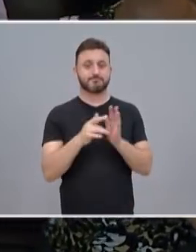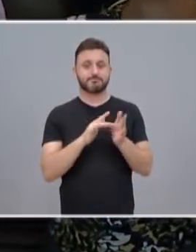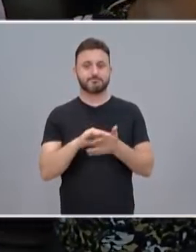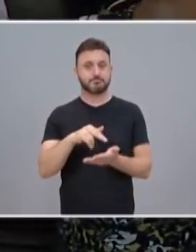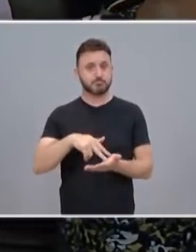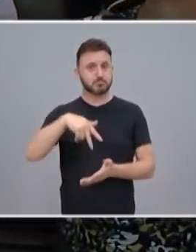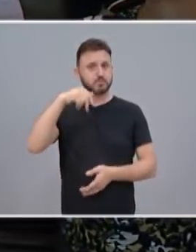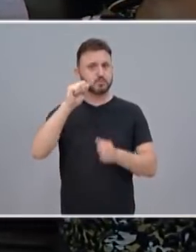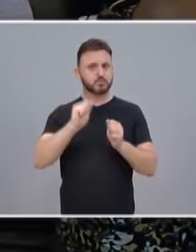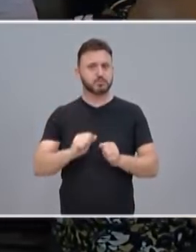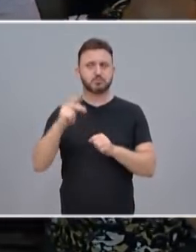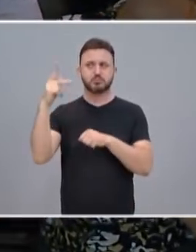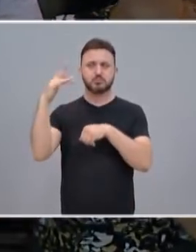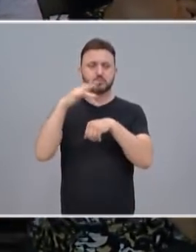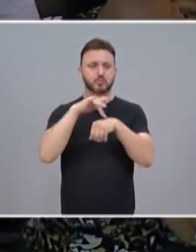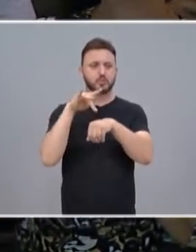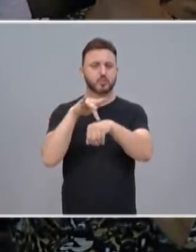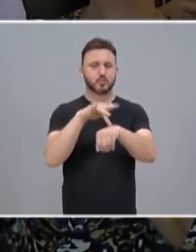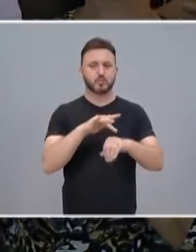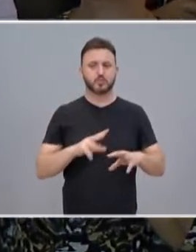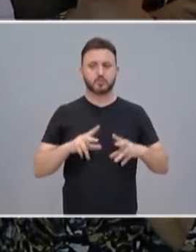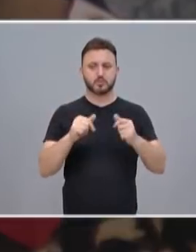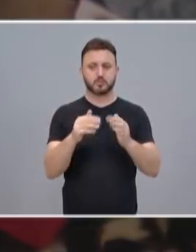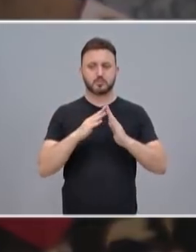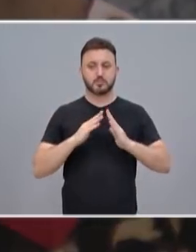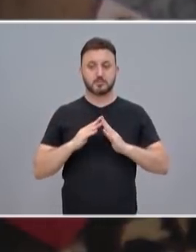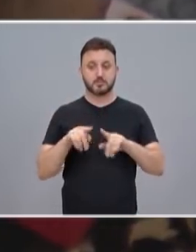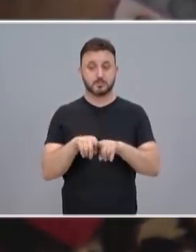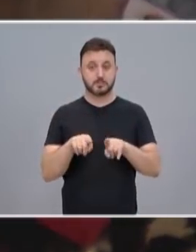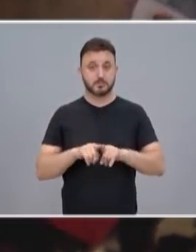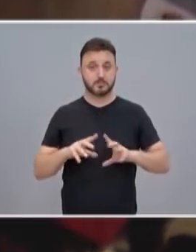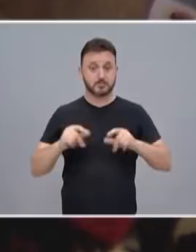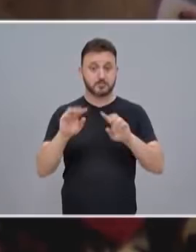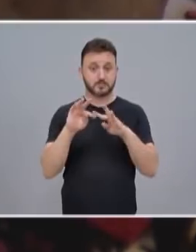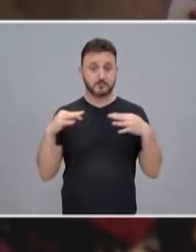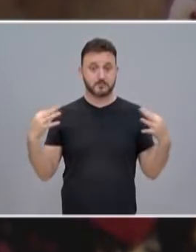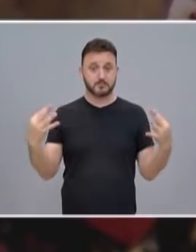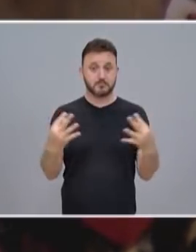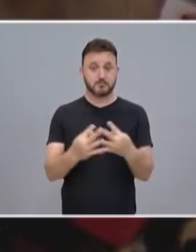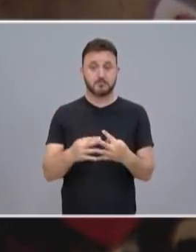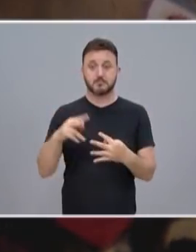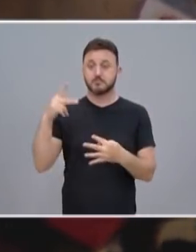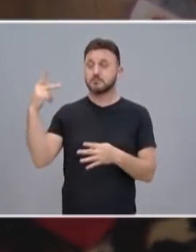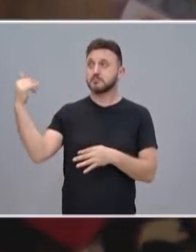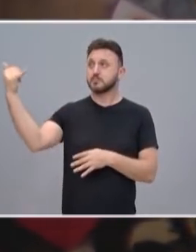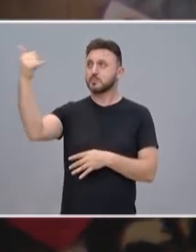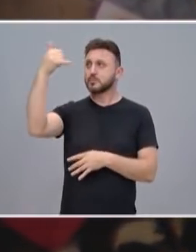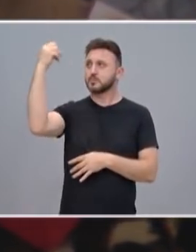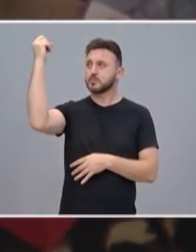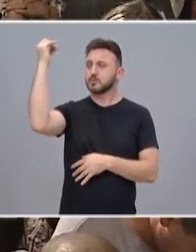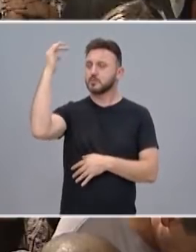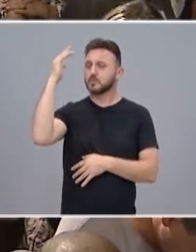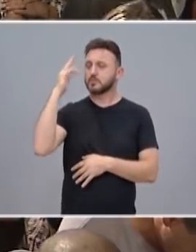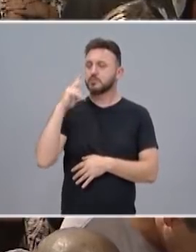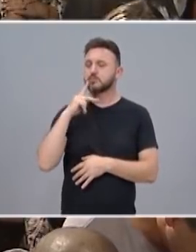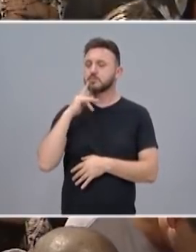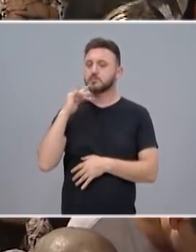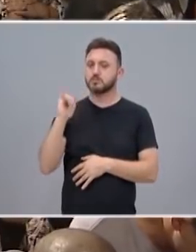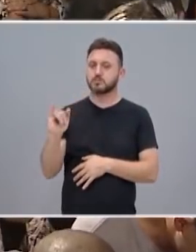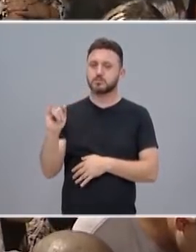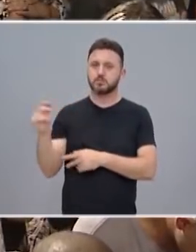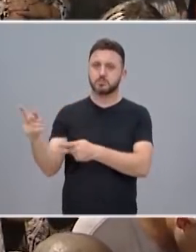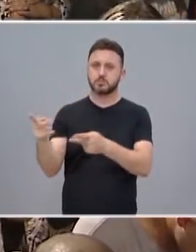Jesus, tocando em tantos lares, em tantas famílias, no poder da tua unção, no poder da tua graça, ó Pai. Visita